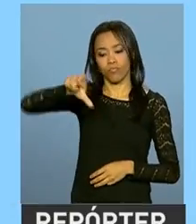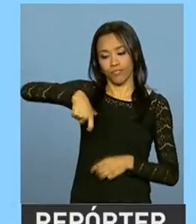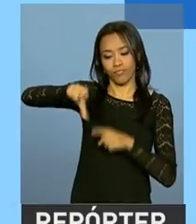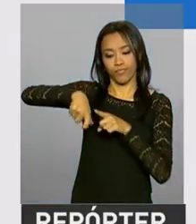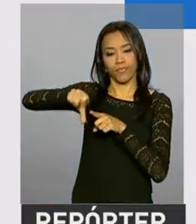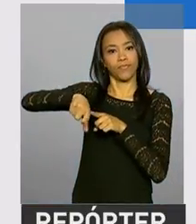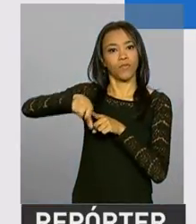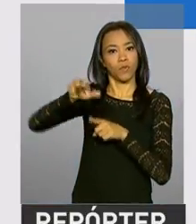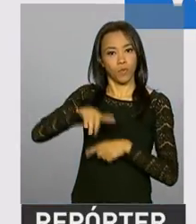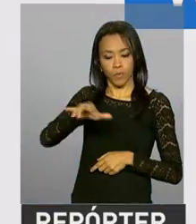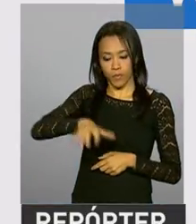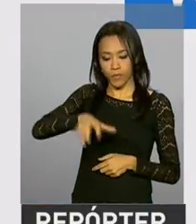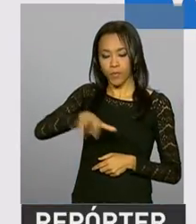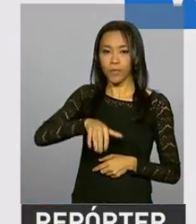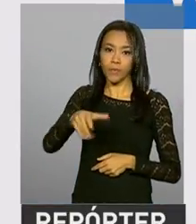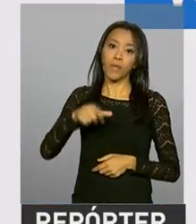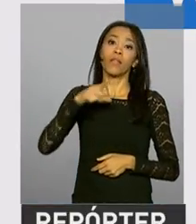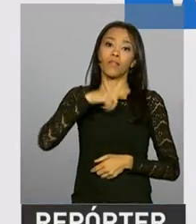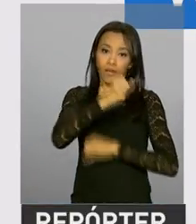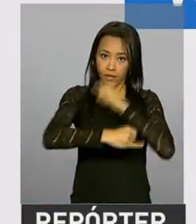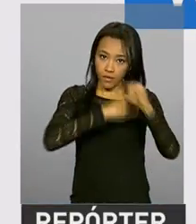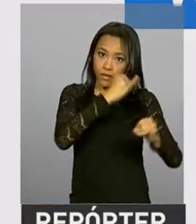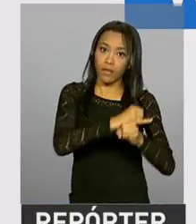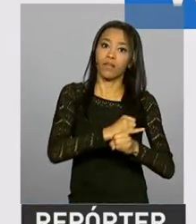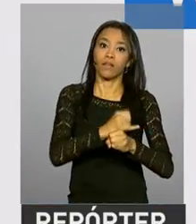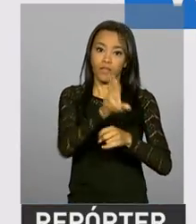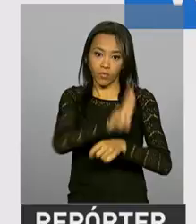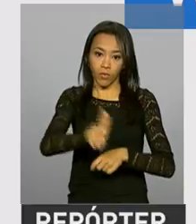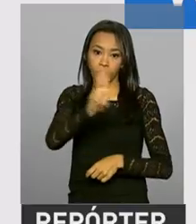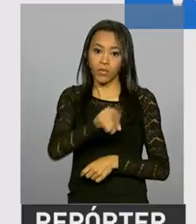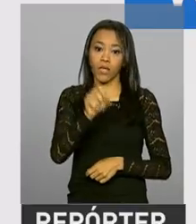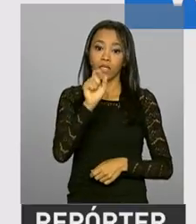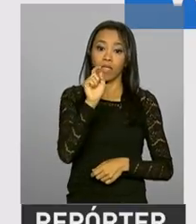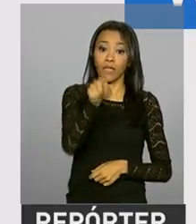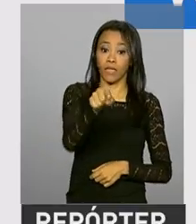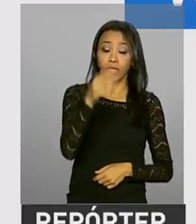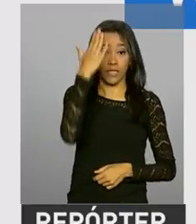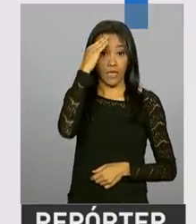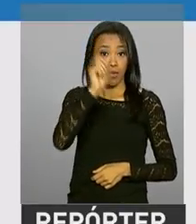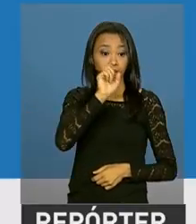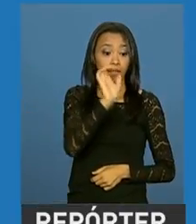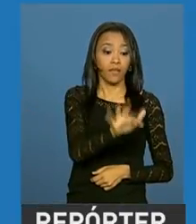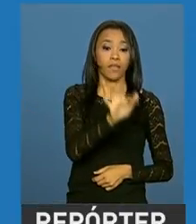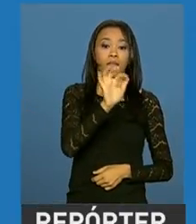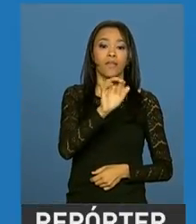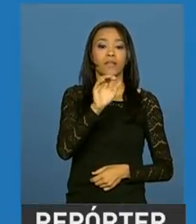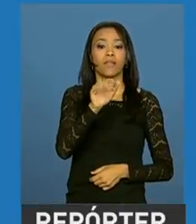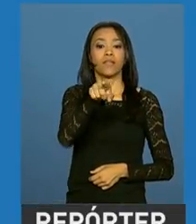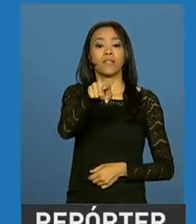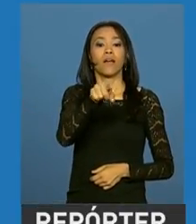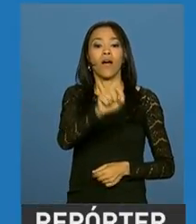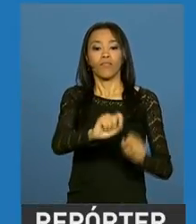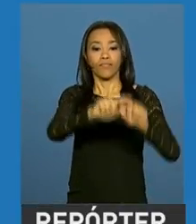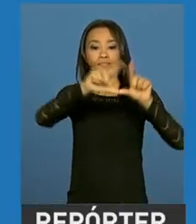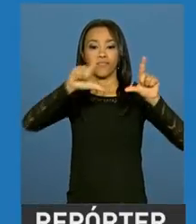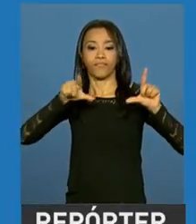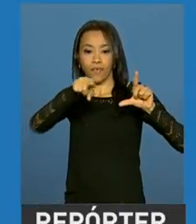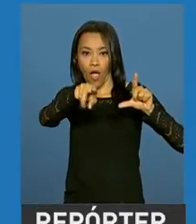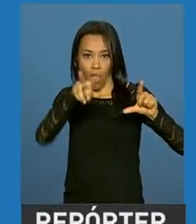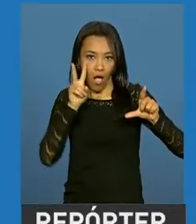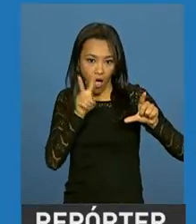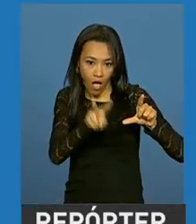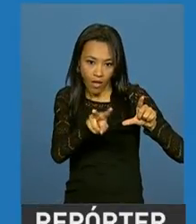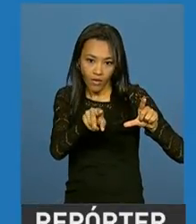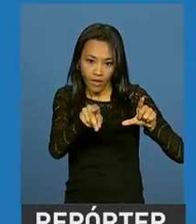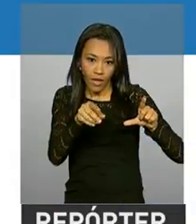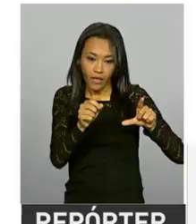do cidadão. Na internet, no site da Caixa, clique na opção Saiba Mais na mensagem sobre contas inativas. Uma